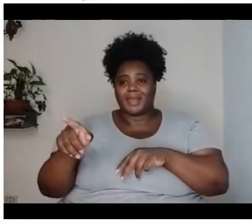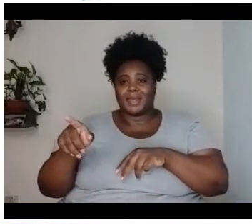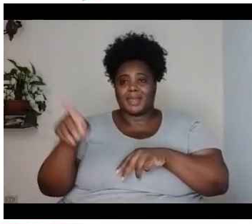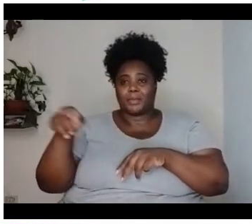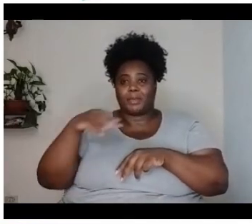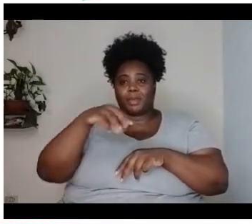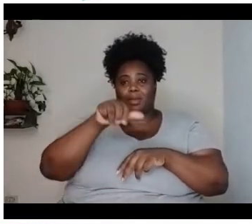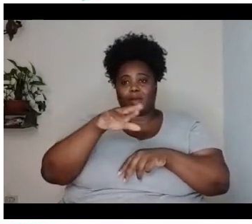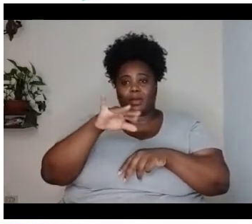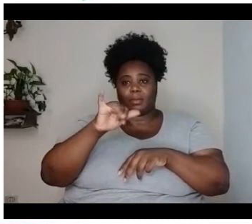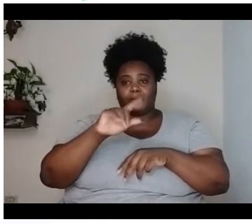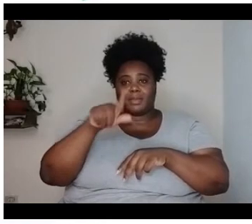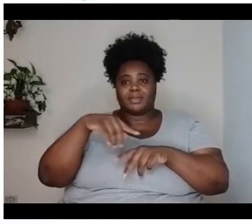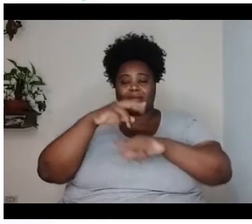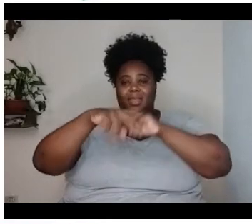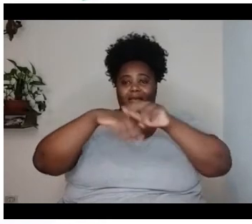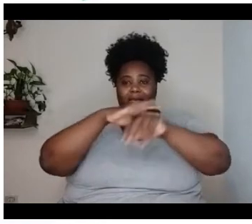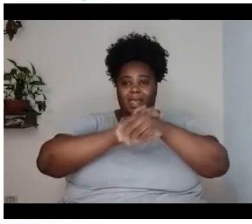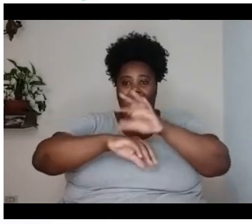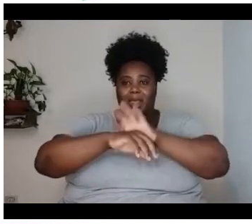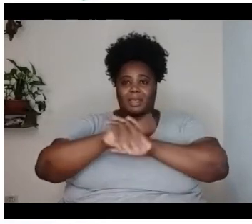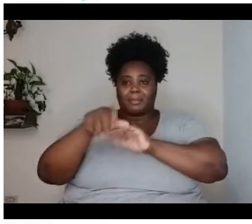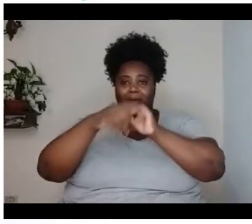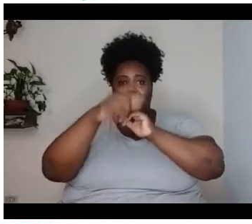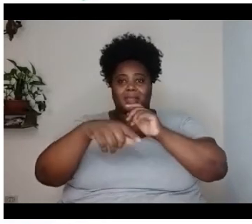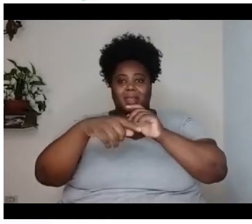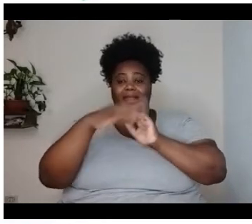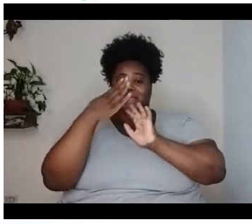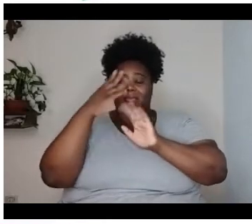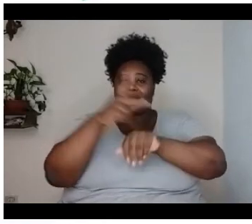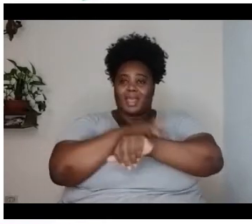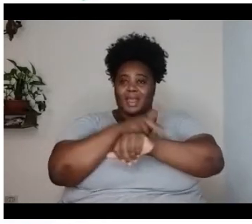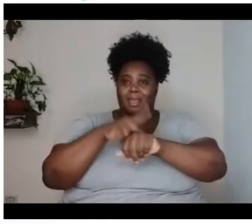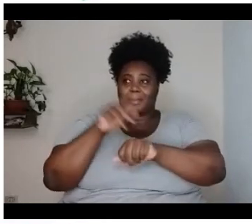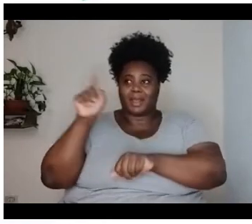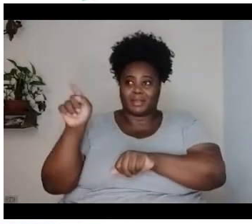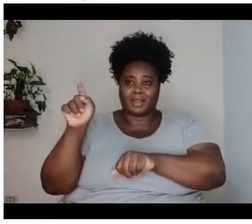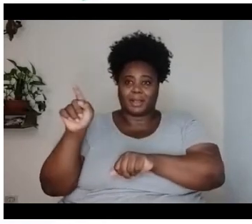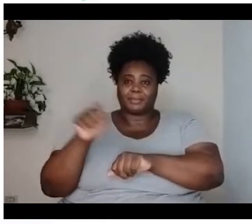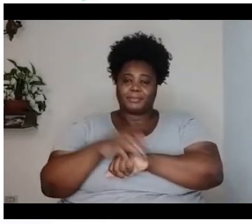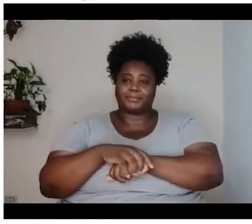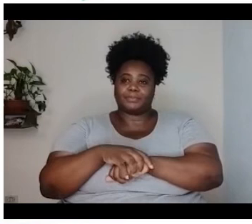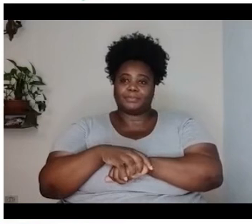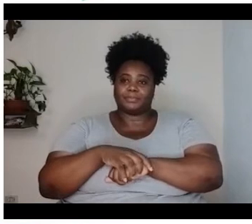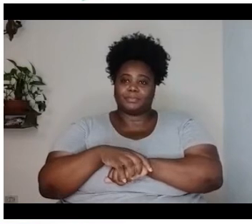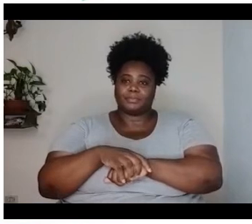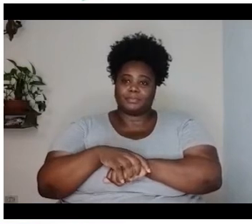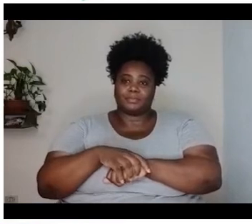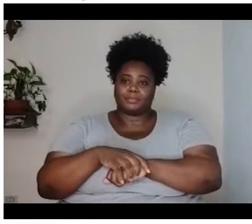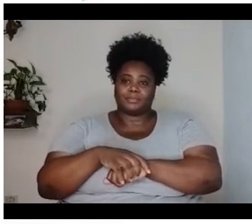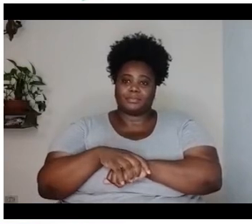se amarrou com corrente em uma das colunas da praça São Pedro, e isso pouco foi veiculado